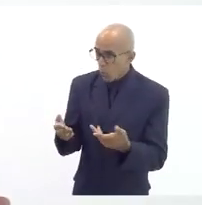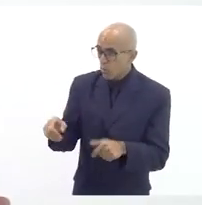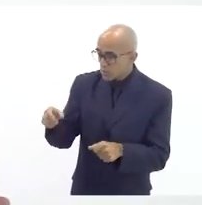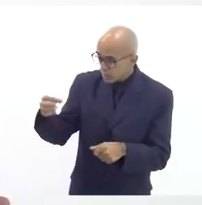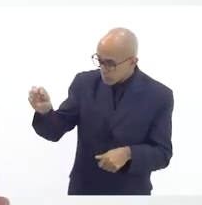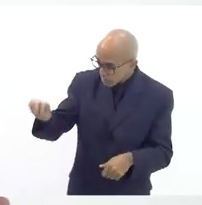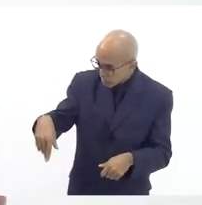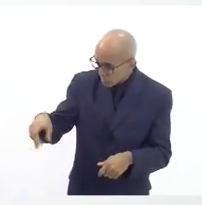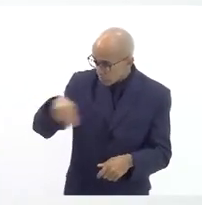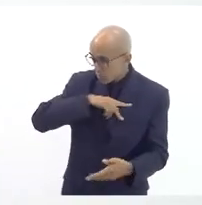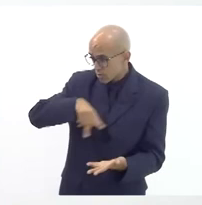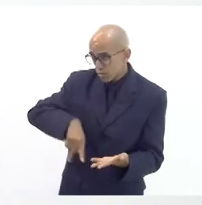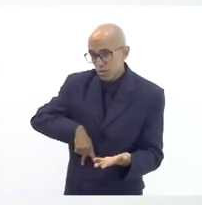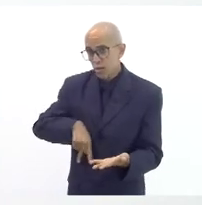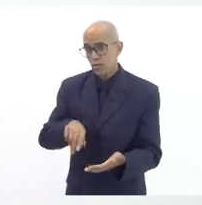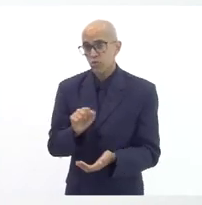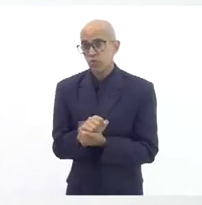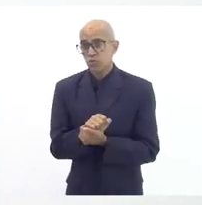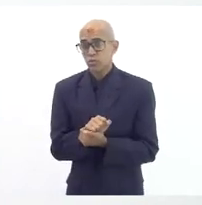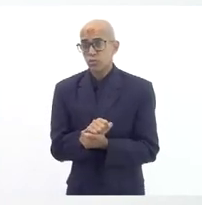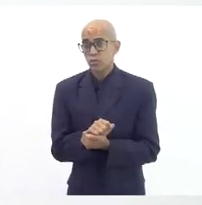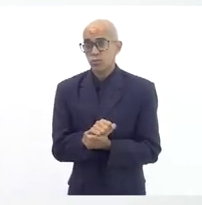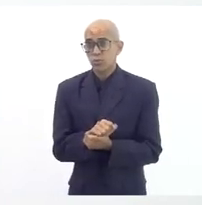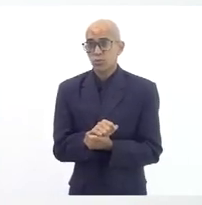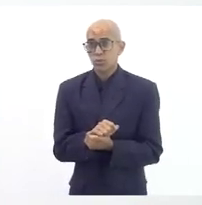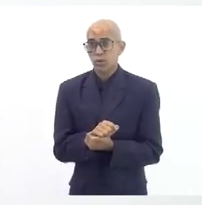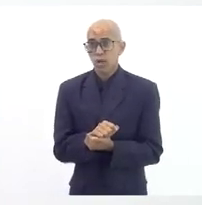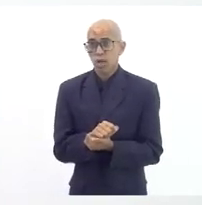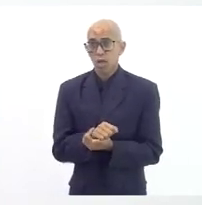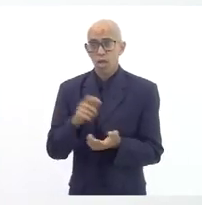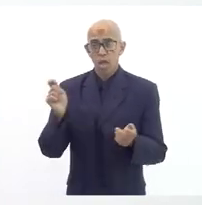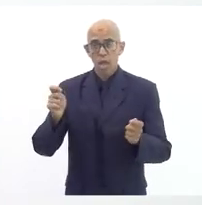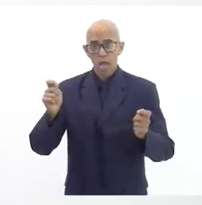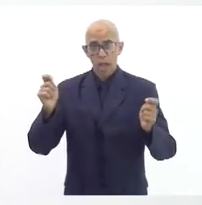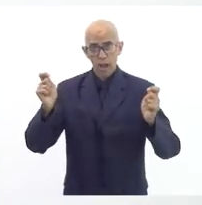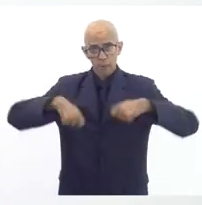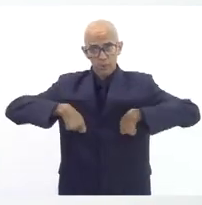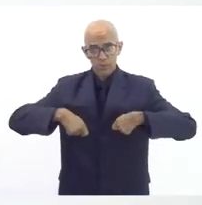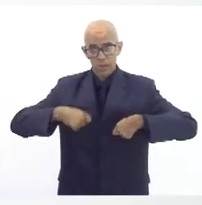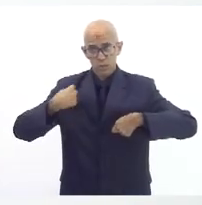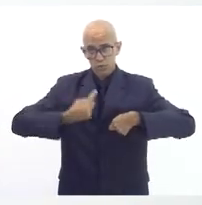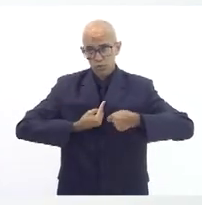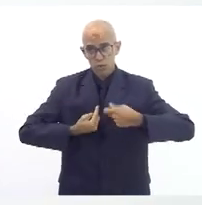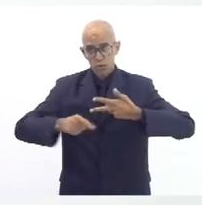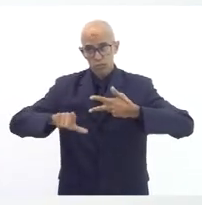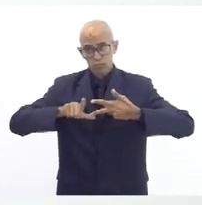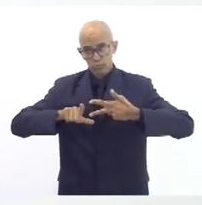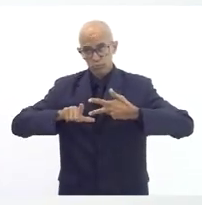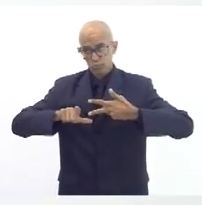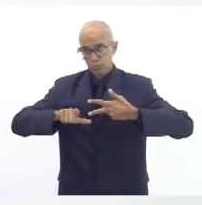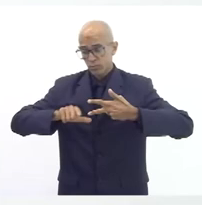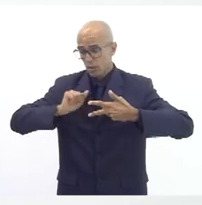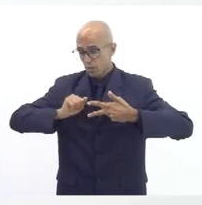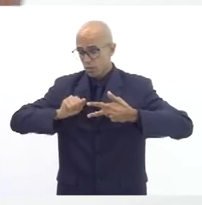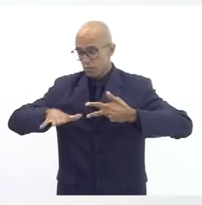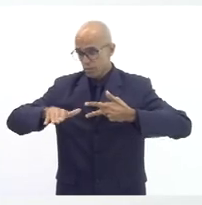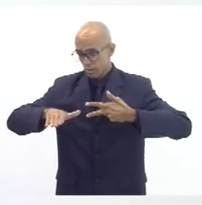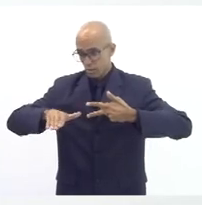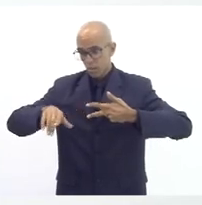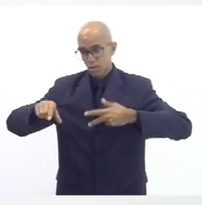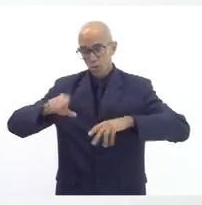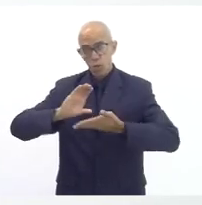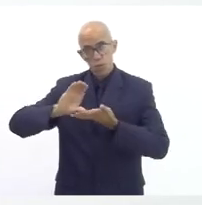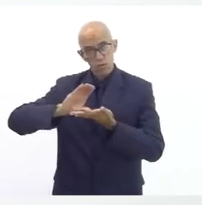confere o mandato aos conselheiros da AGTRANSP. E cabe ao Poder Legislativo impeachmentar o conselheiro da AGTRANSP, demitir